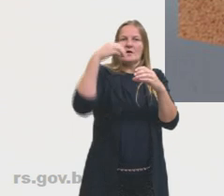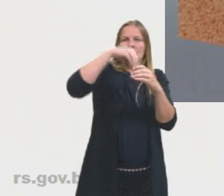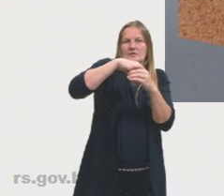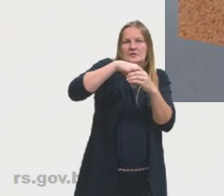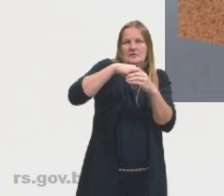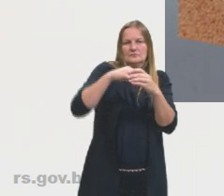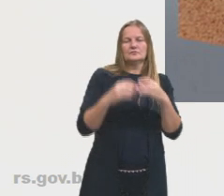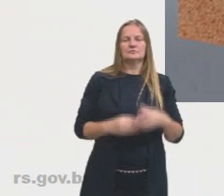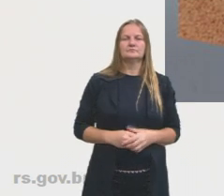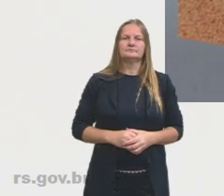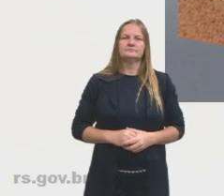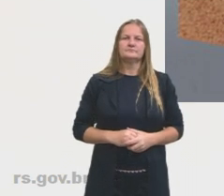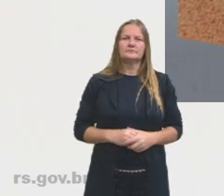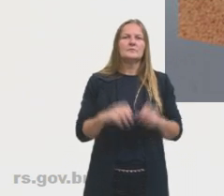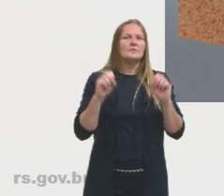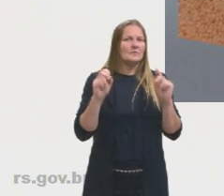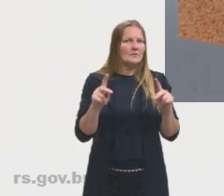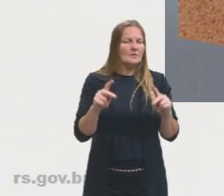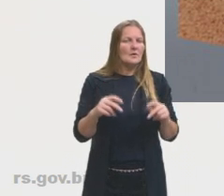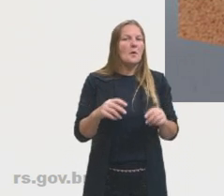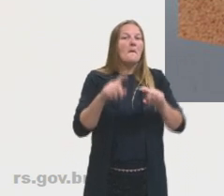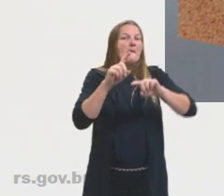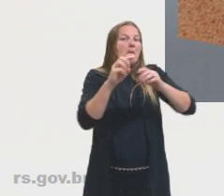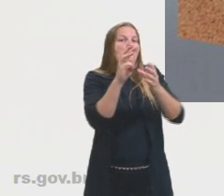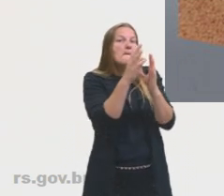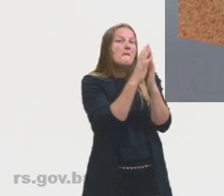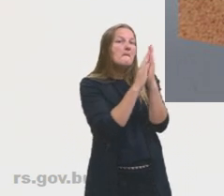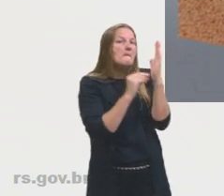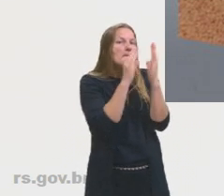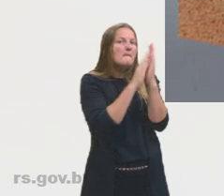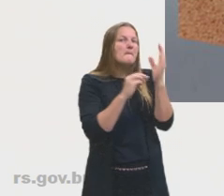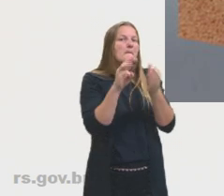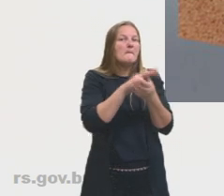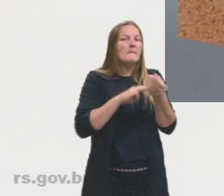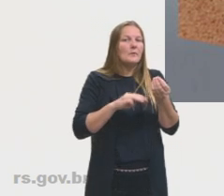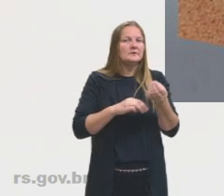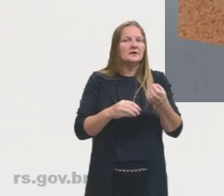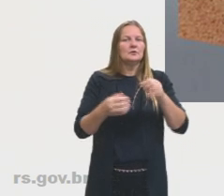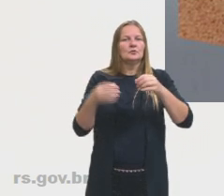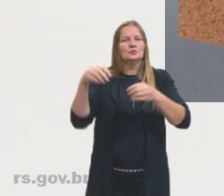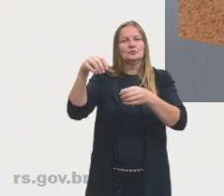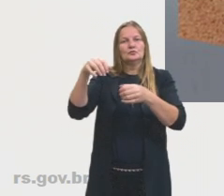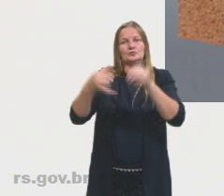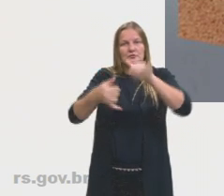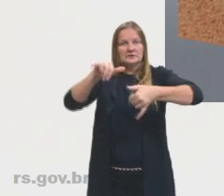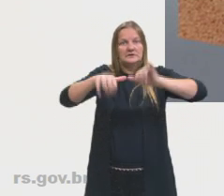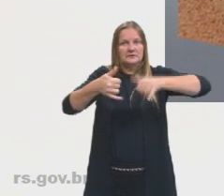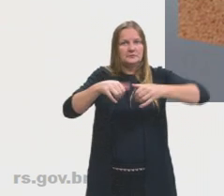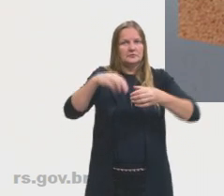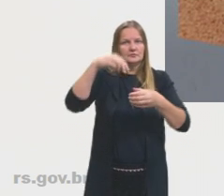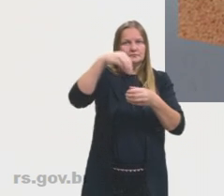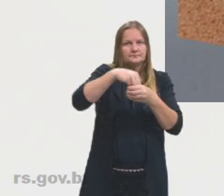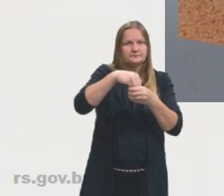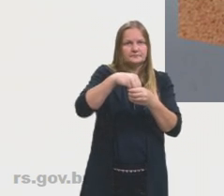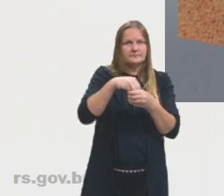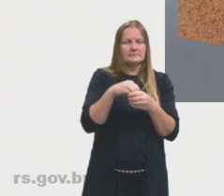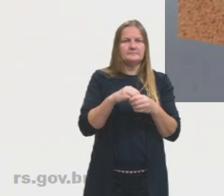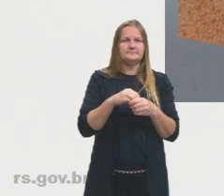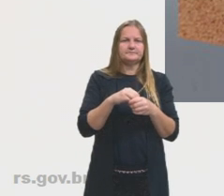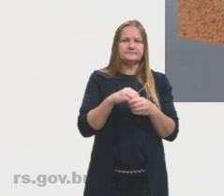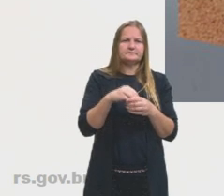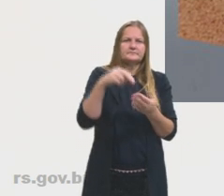entre a litosfera EA mesosfera já não modelo químico nós temos um núcleo certo o manto e